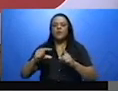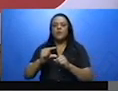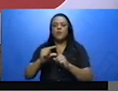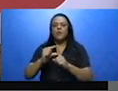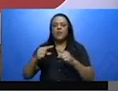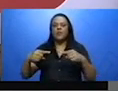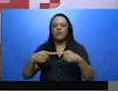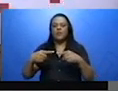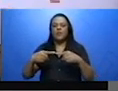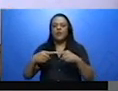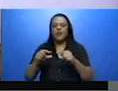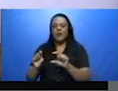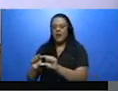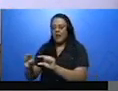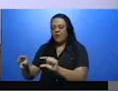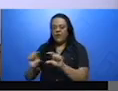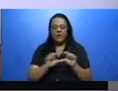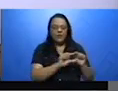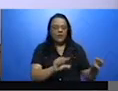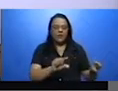palavrinha para fazer ligação.